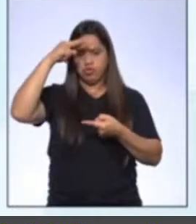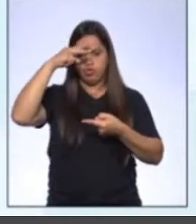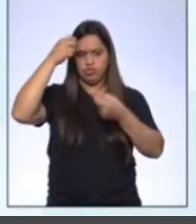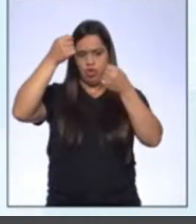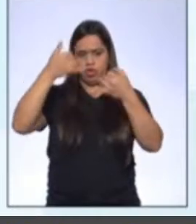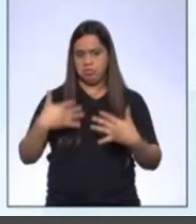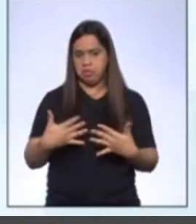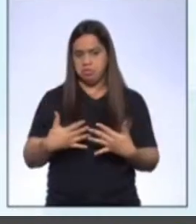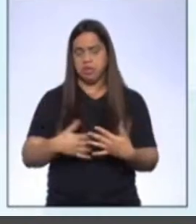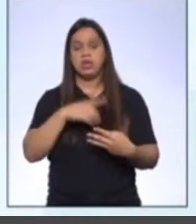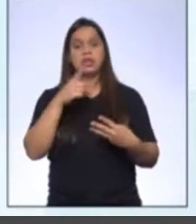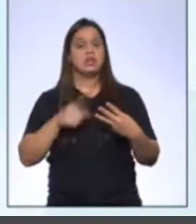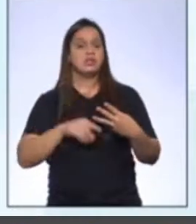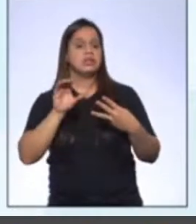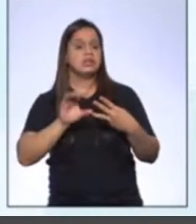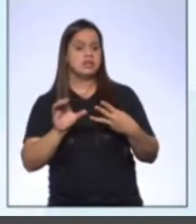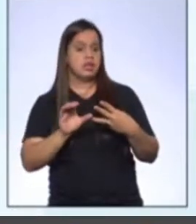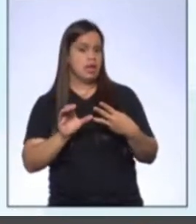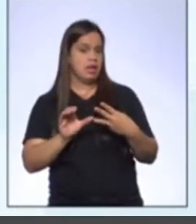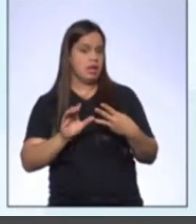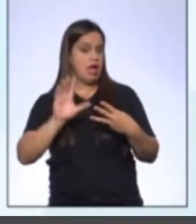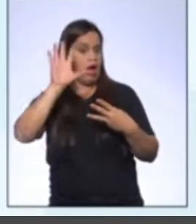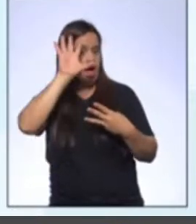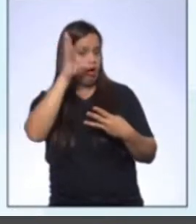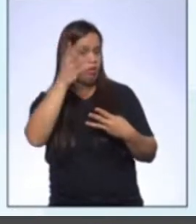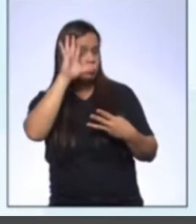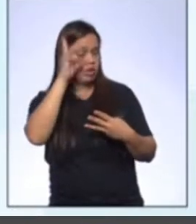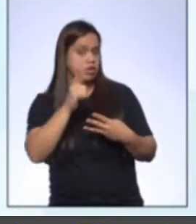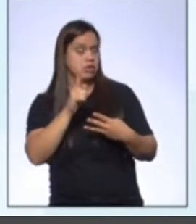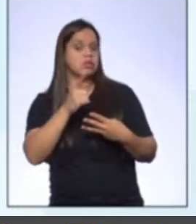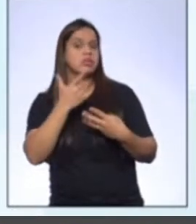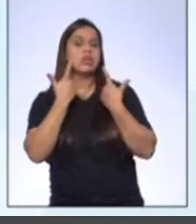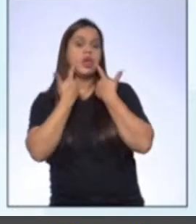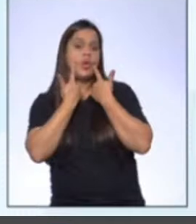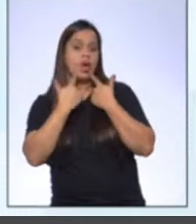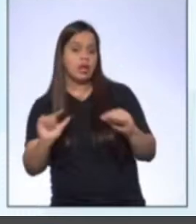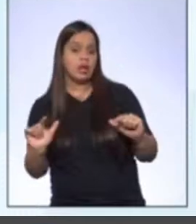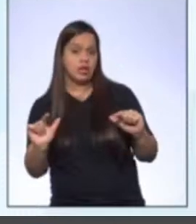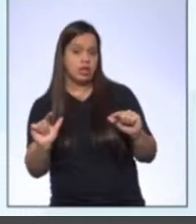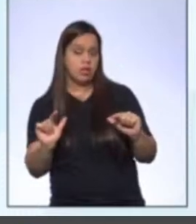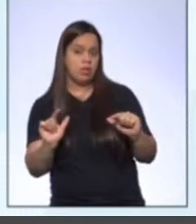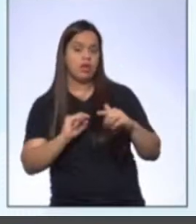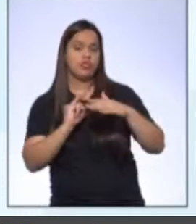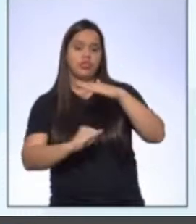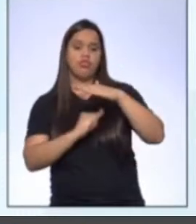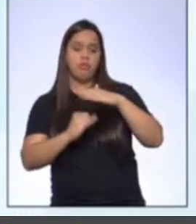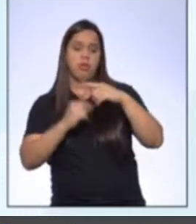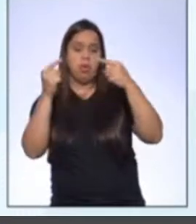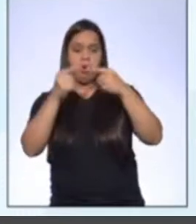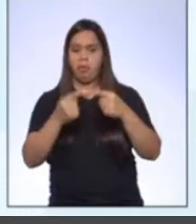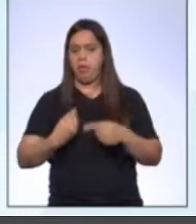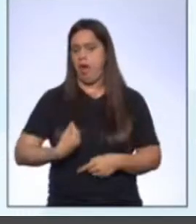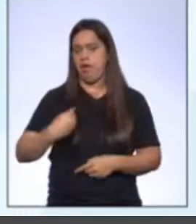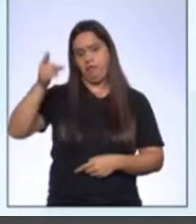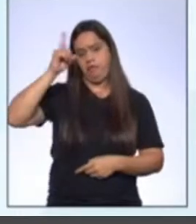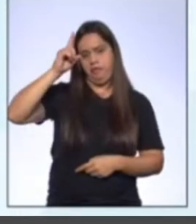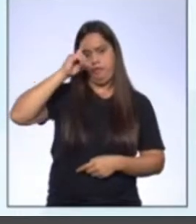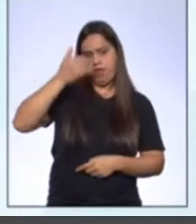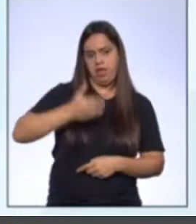C. Fatos com uma linguagem informal ligada à vida cotidiana. Ou